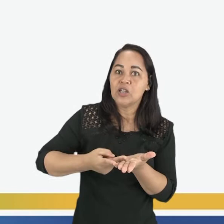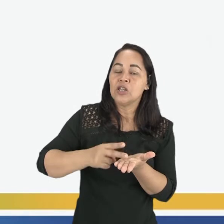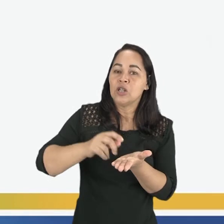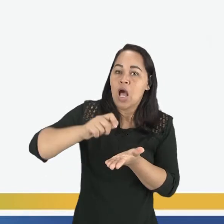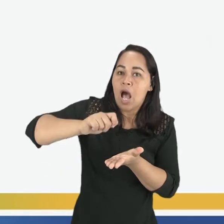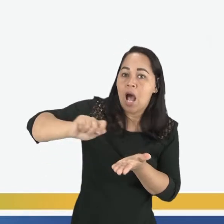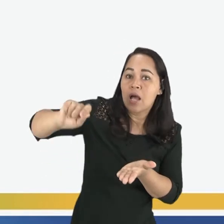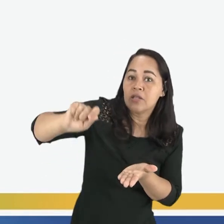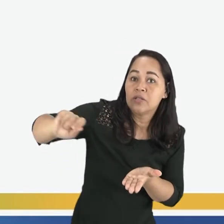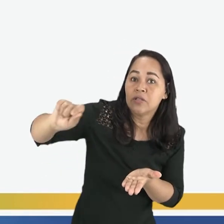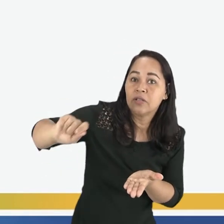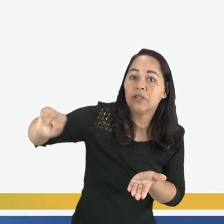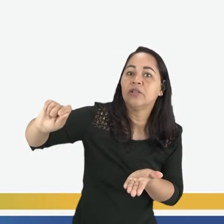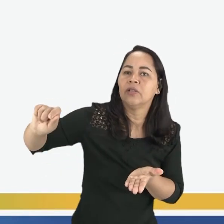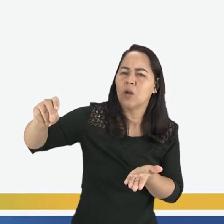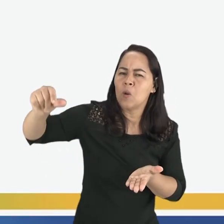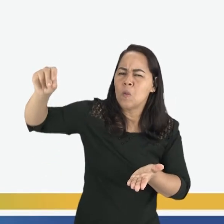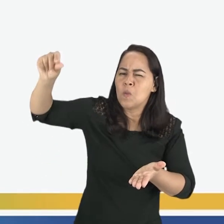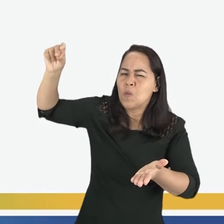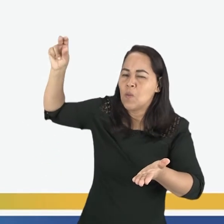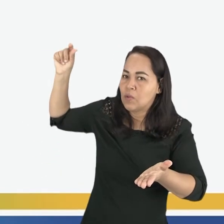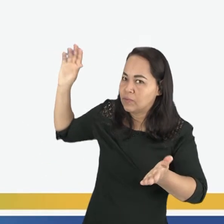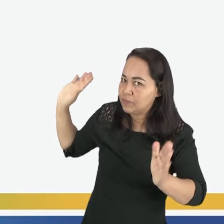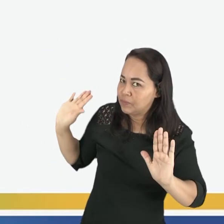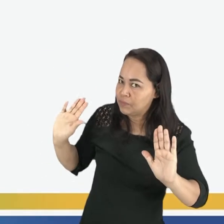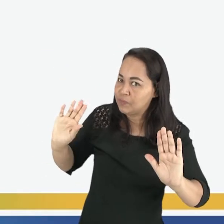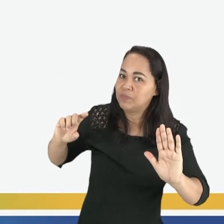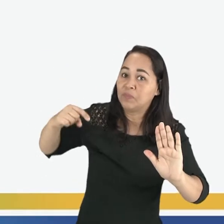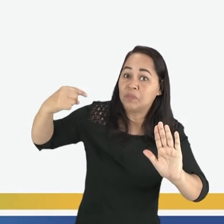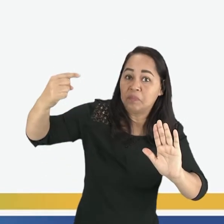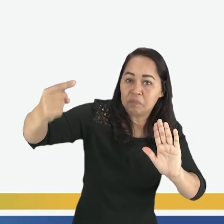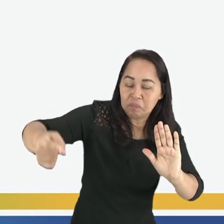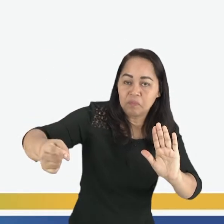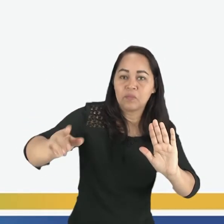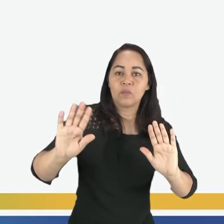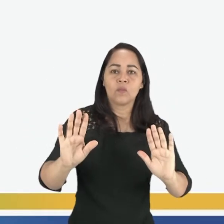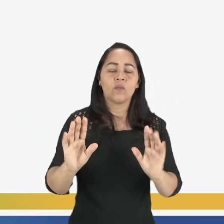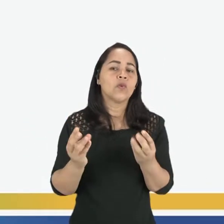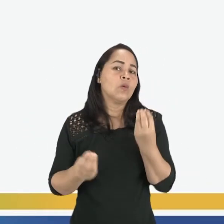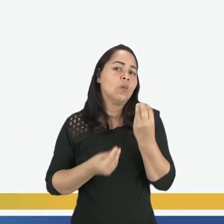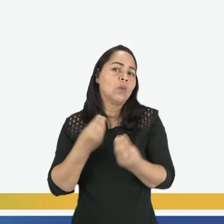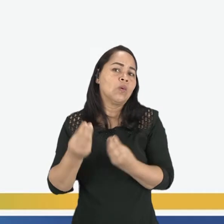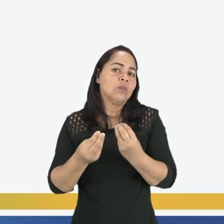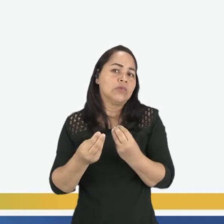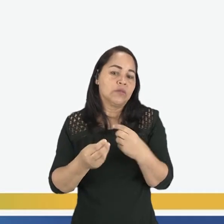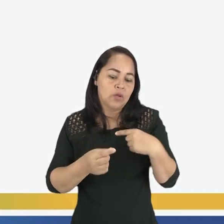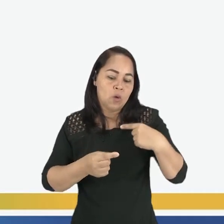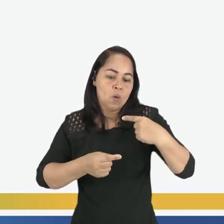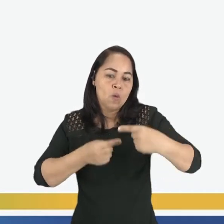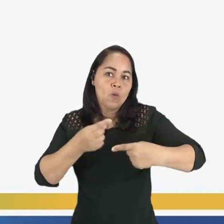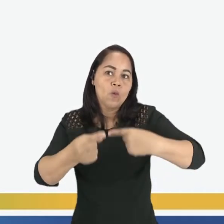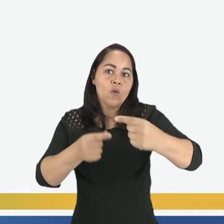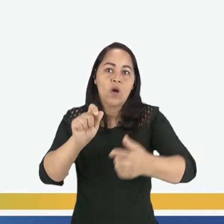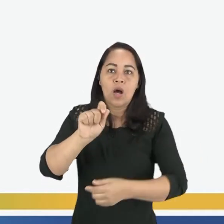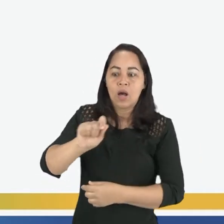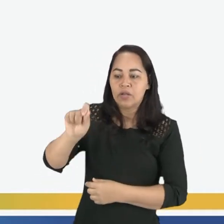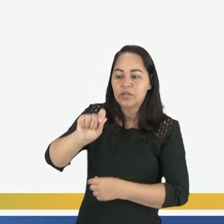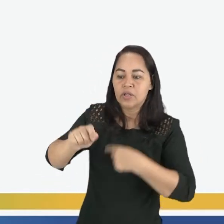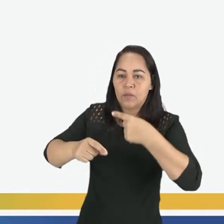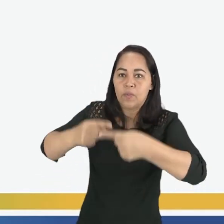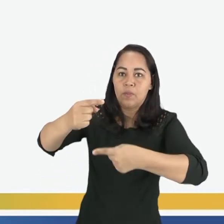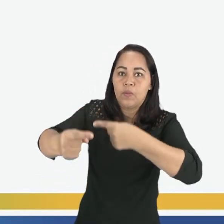tempo depois, ok? Ó, a evolução dos hieróglifos. Todavia, a